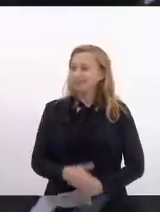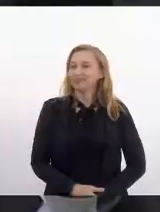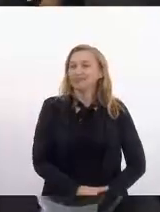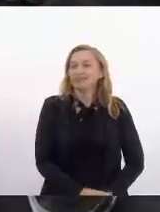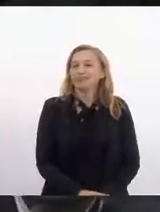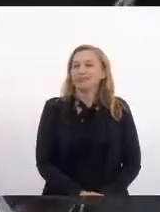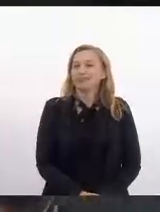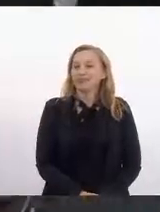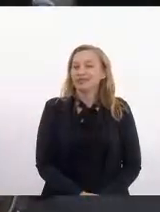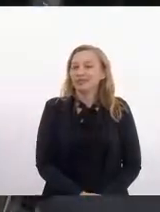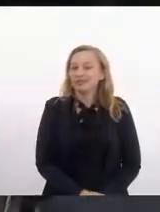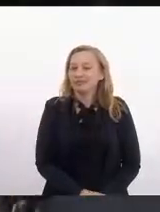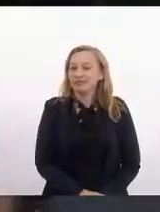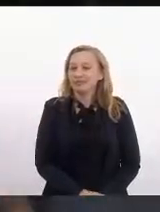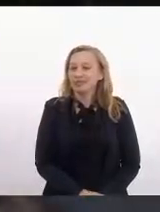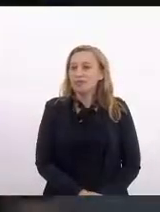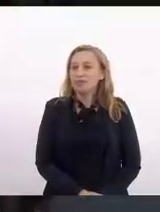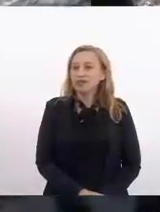qui ó